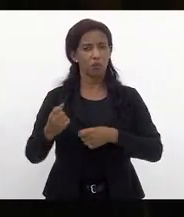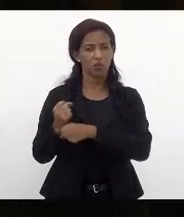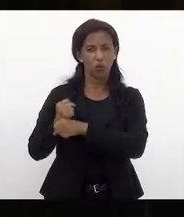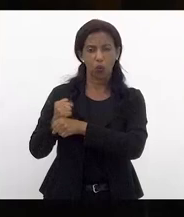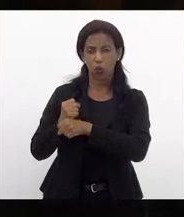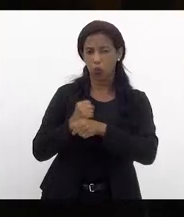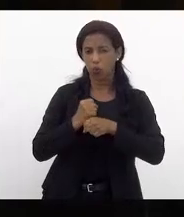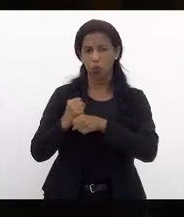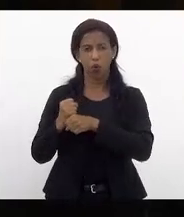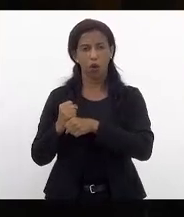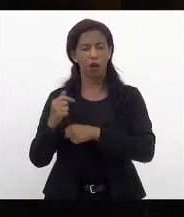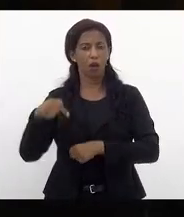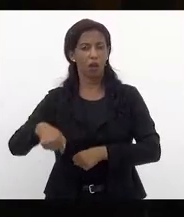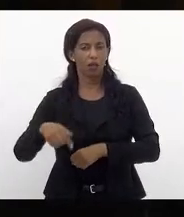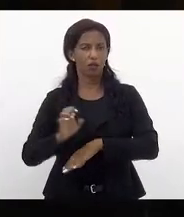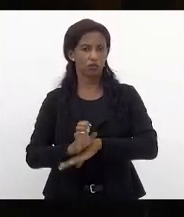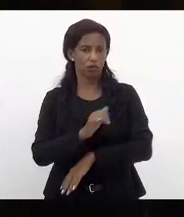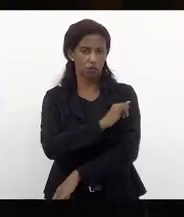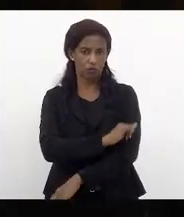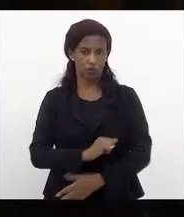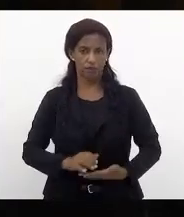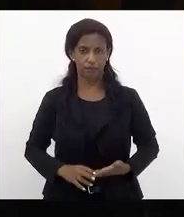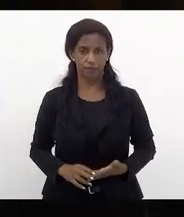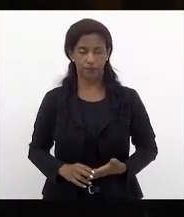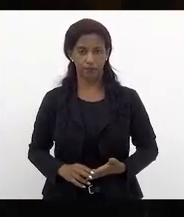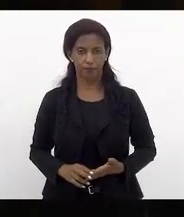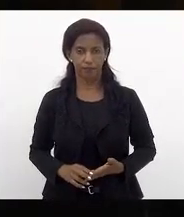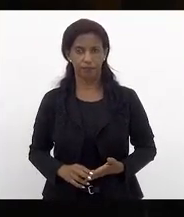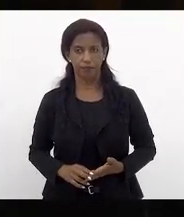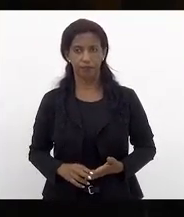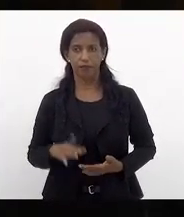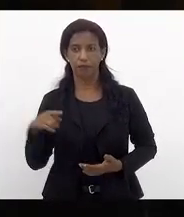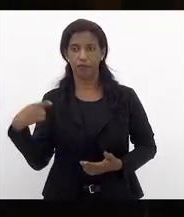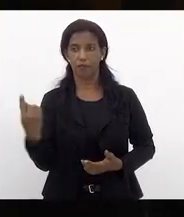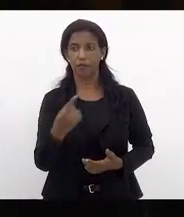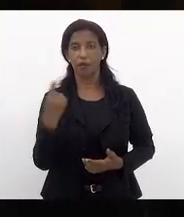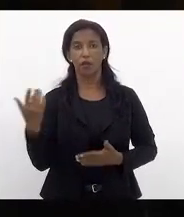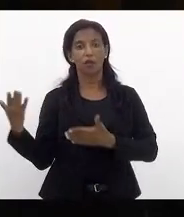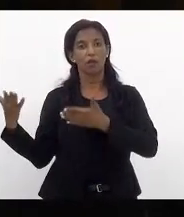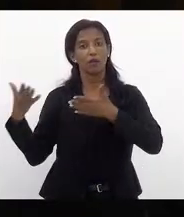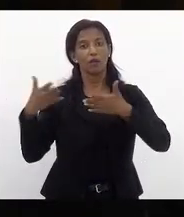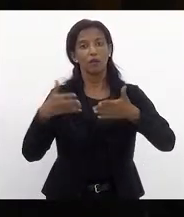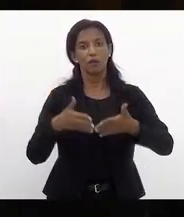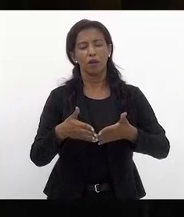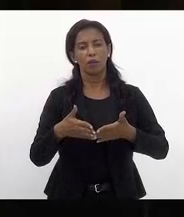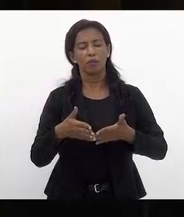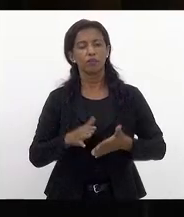fazemos política há muitos anos aqui no estado do Rio de Janeiro. Nós viemos de longe.